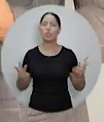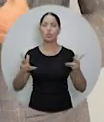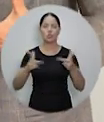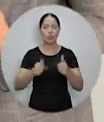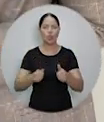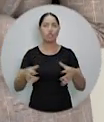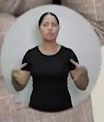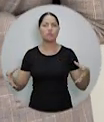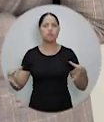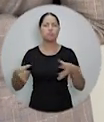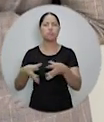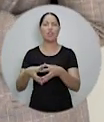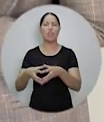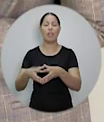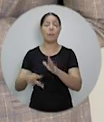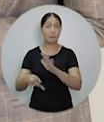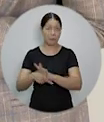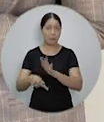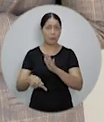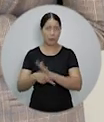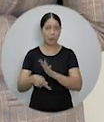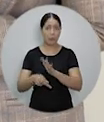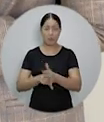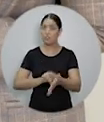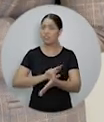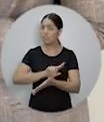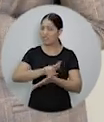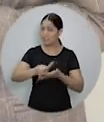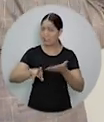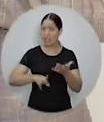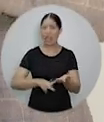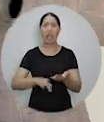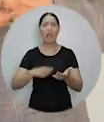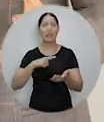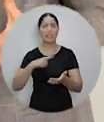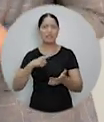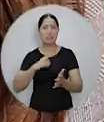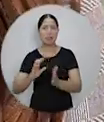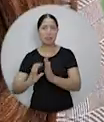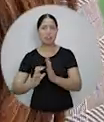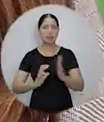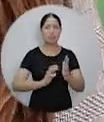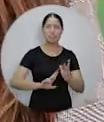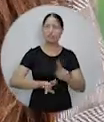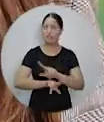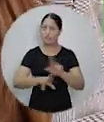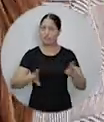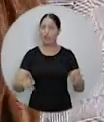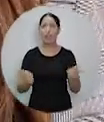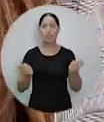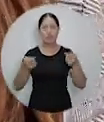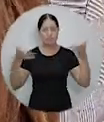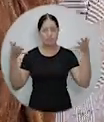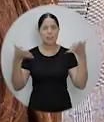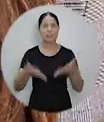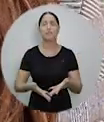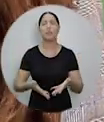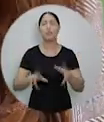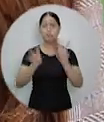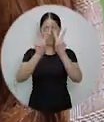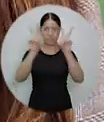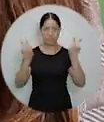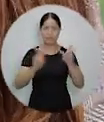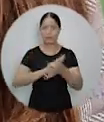de sermos todas mulheres, mas é uma bancada extremamente diversificada, de vários partidos. Então, nós estamos participando de todas as